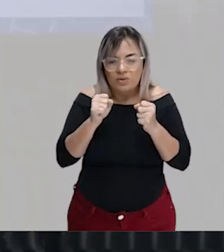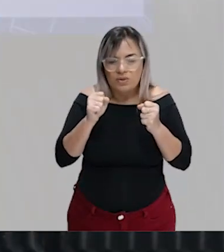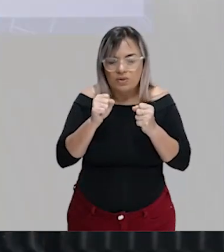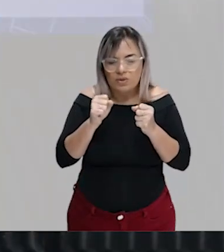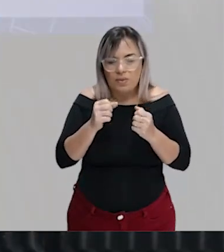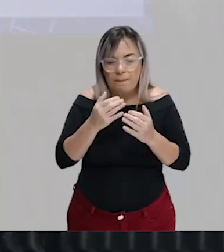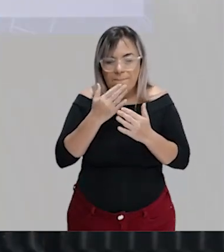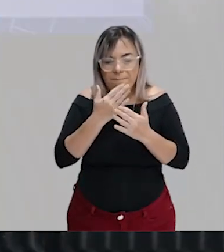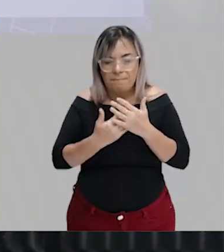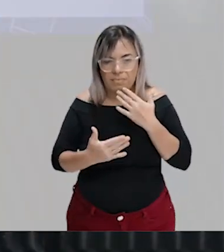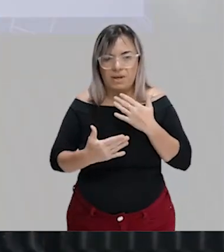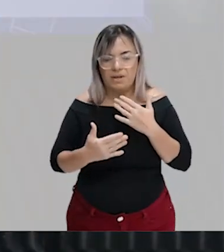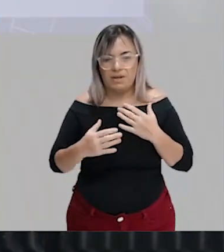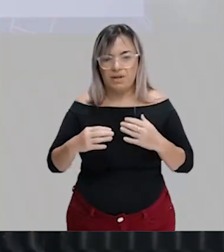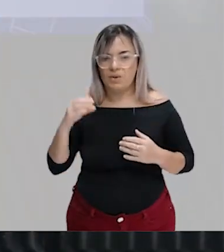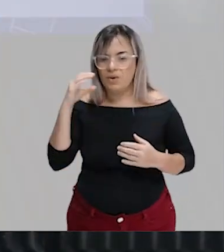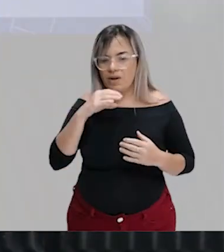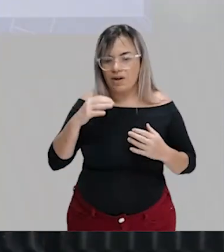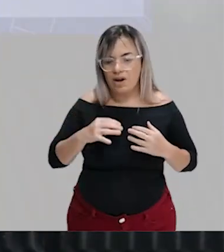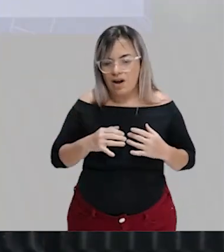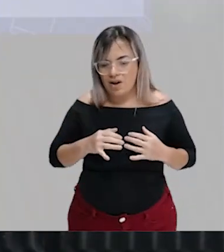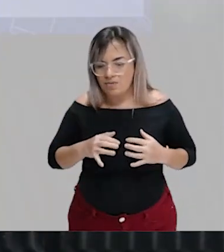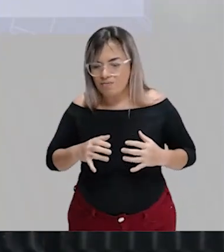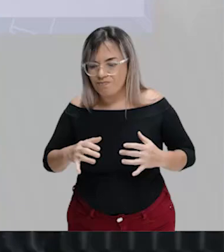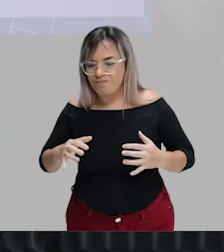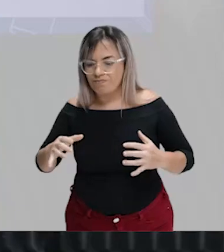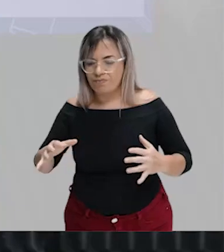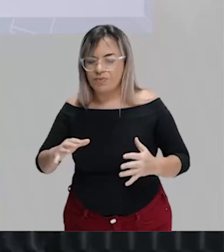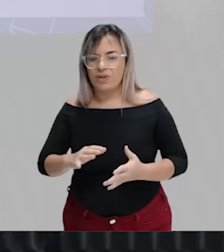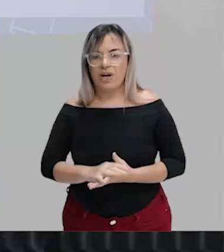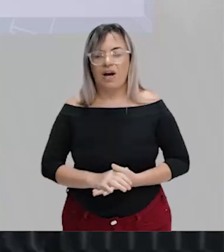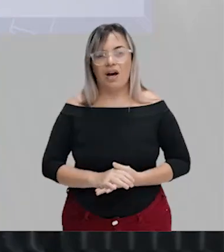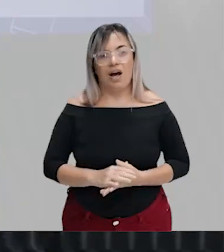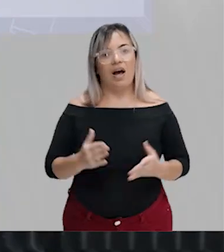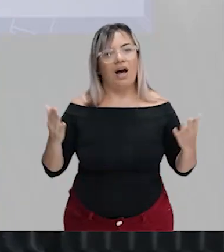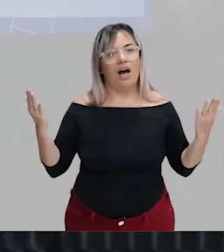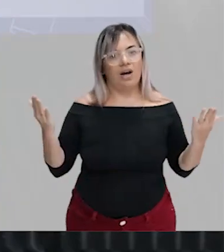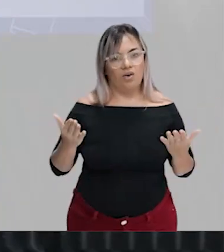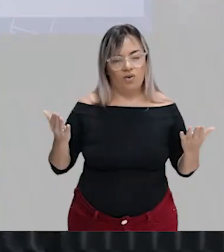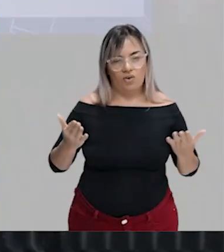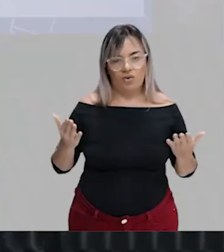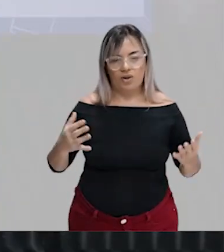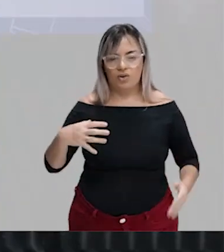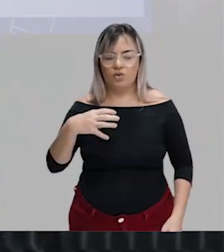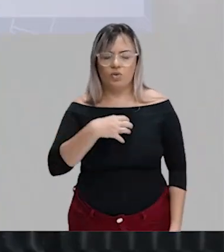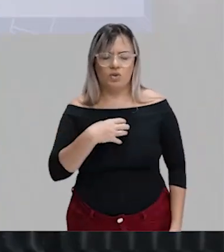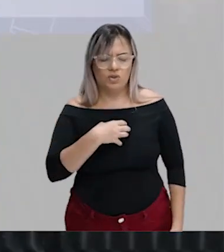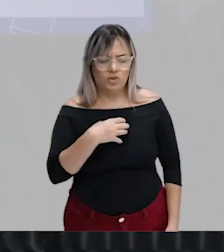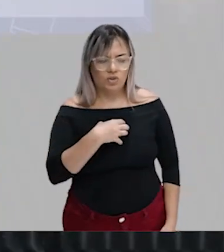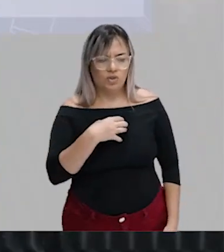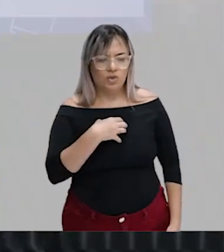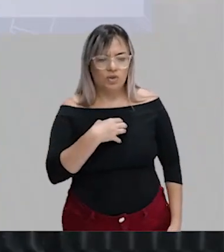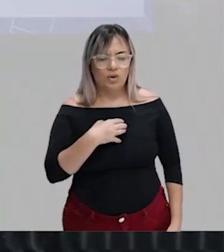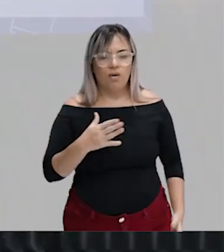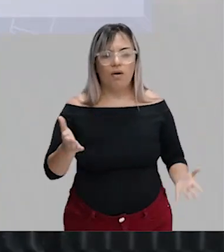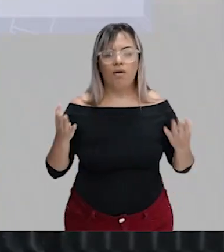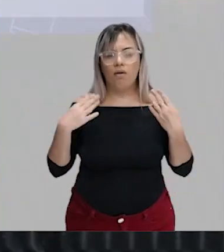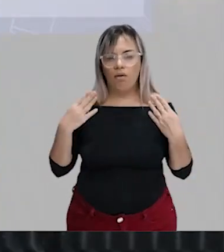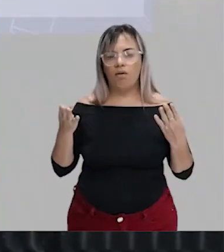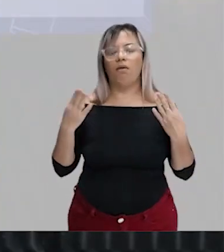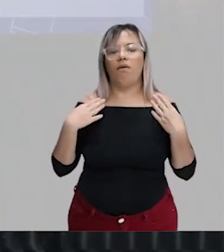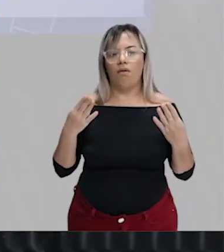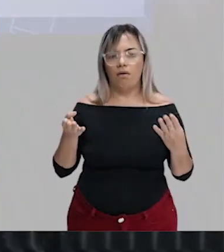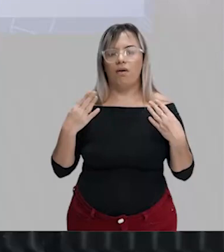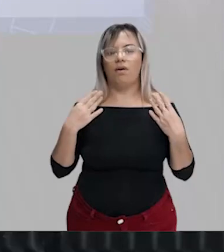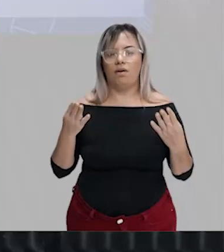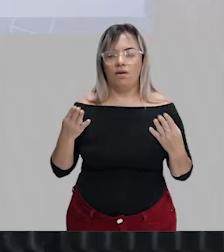ambiente. Certo? Quando nós estamos com a sensação de calor, né, no dito comum aí,